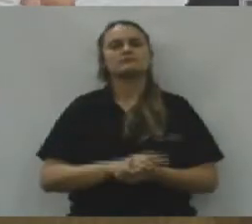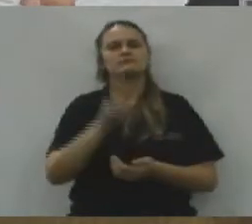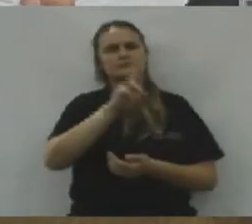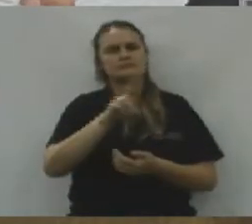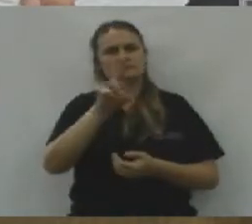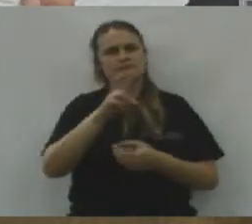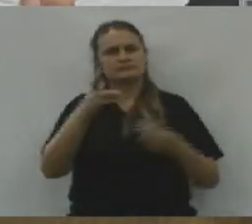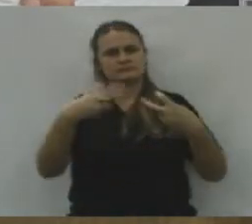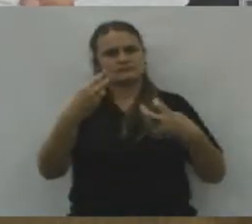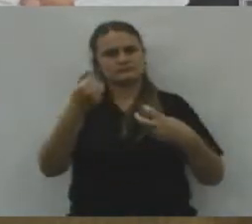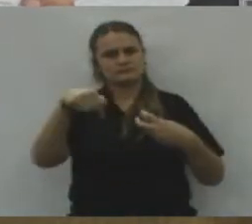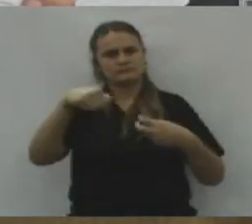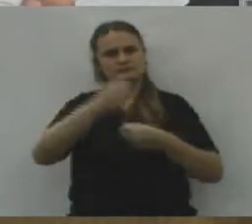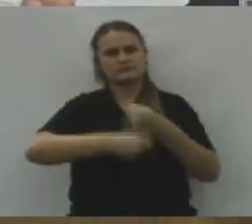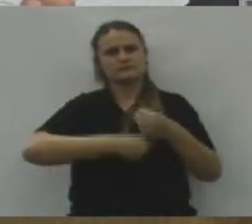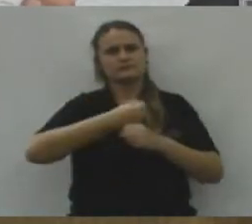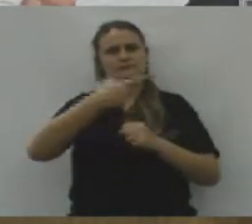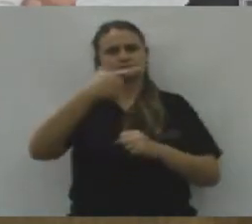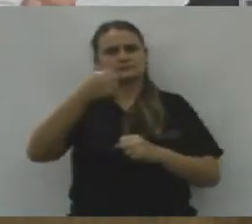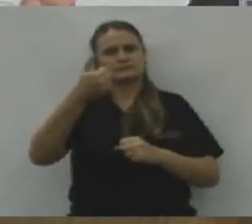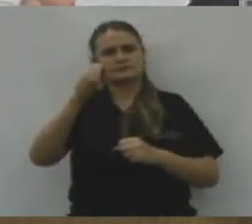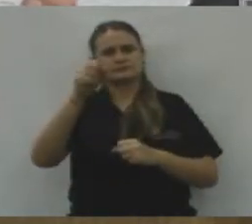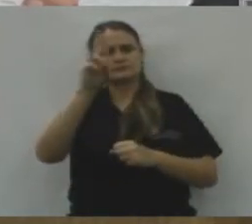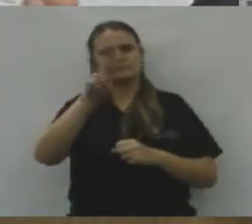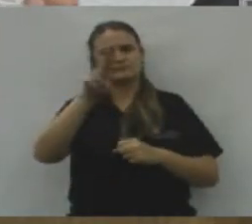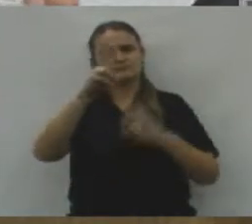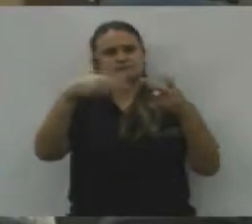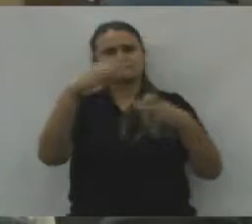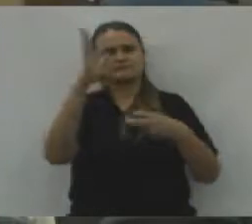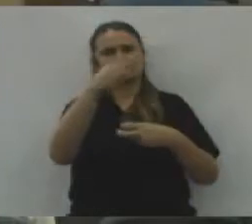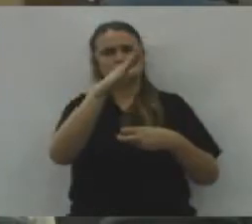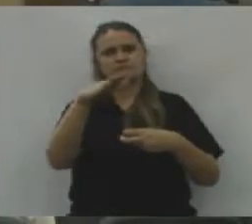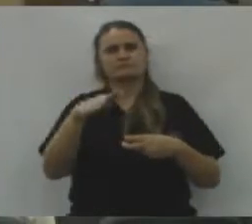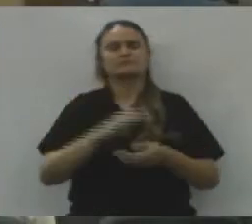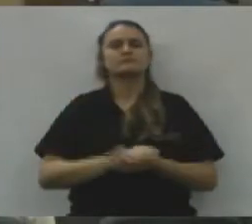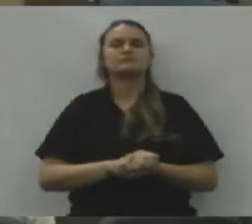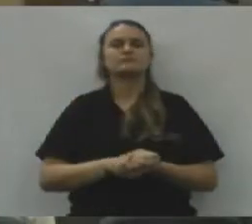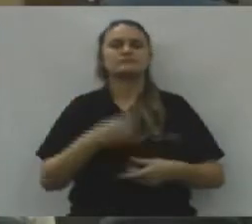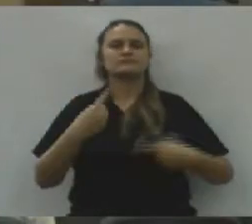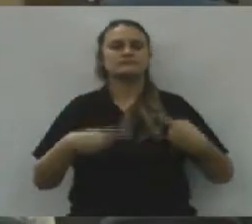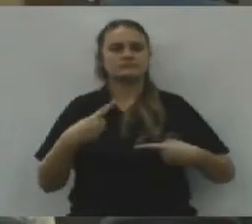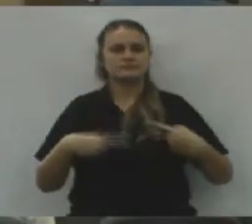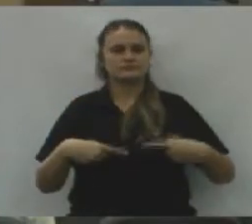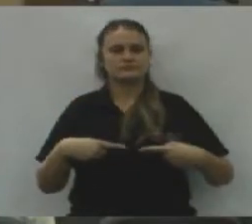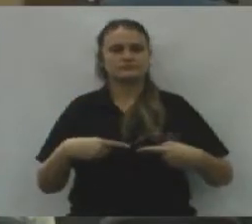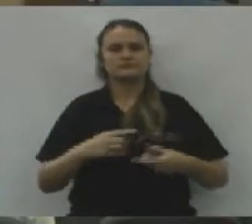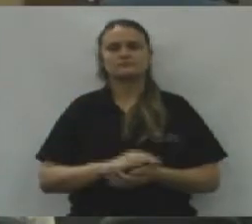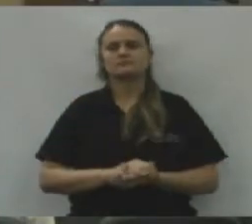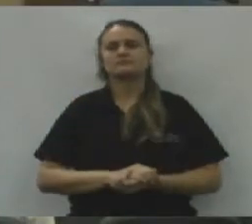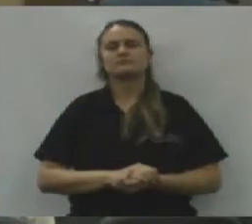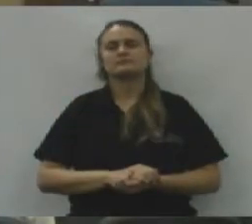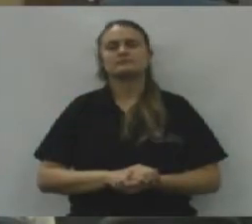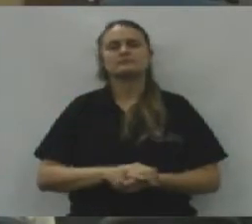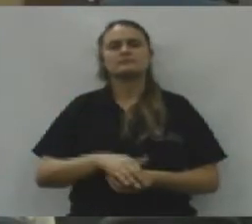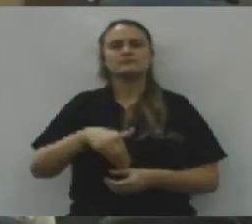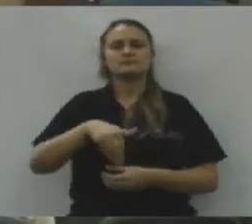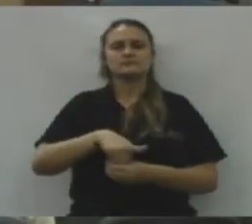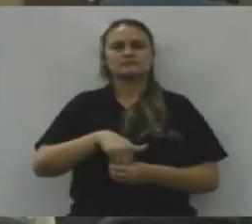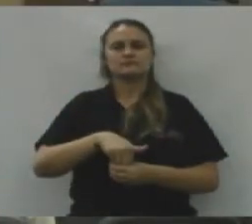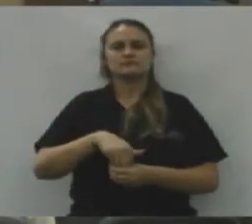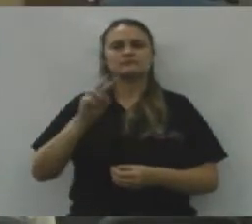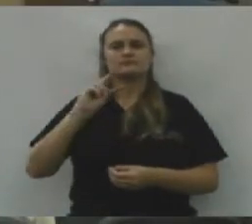exercício de 2018, com recursos provenientes de anulação. Em discussão? Em